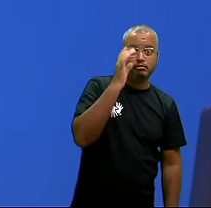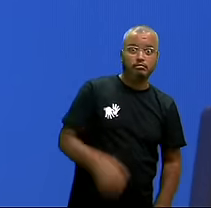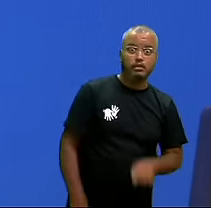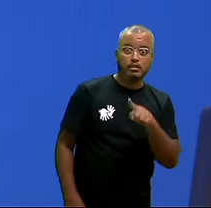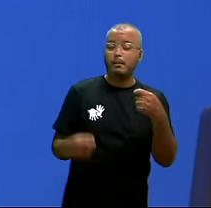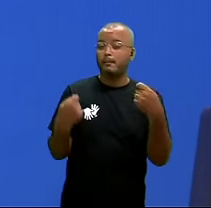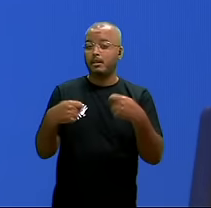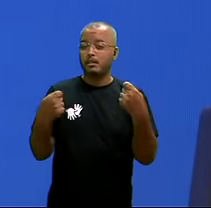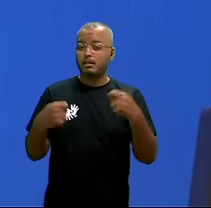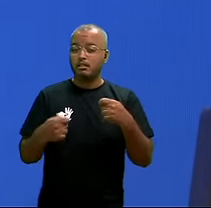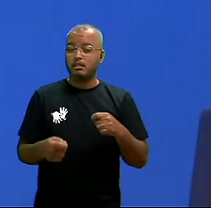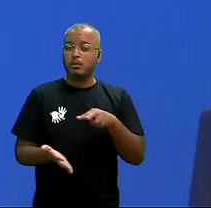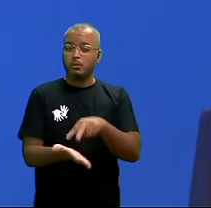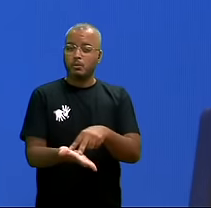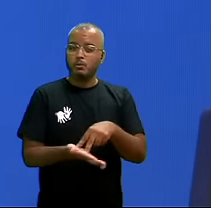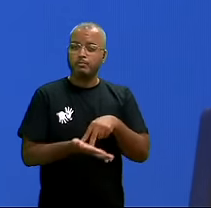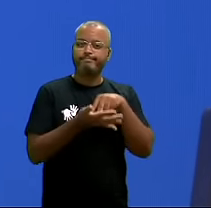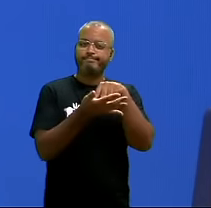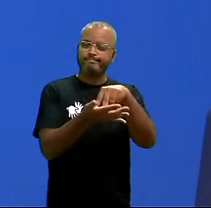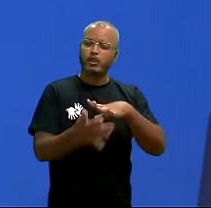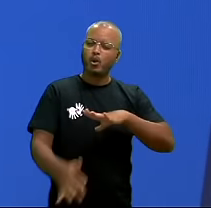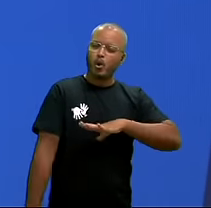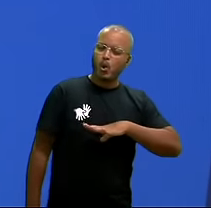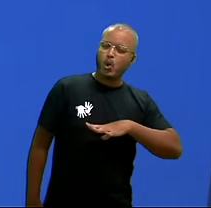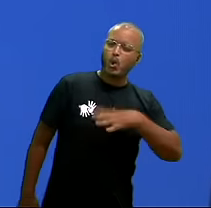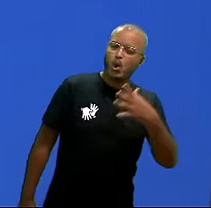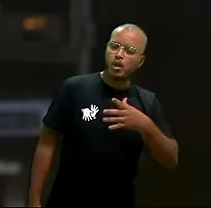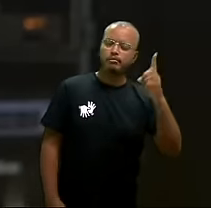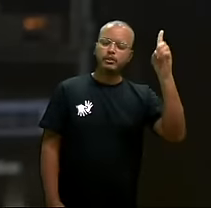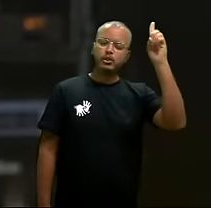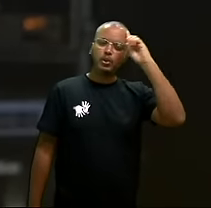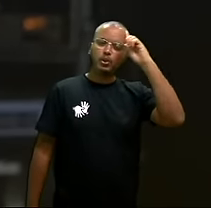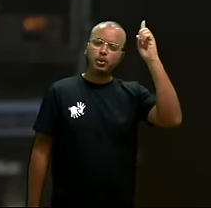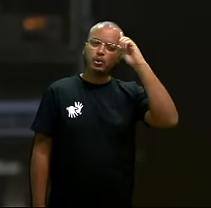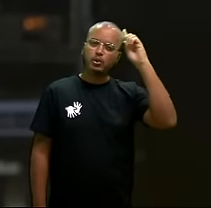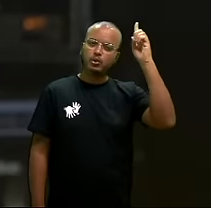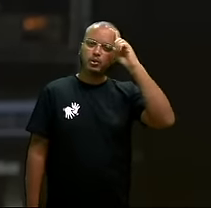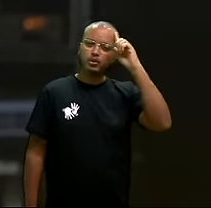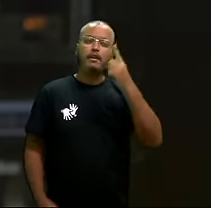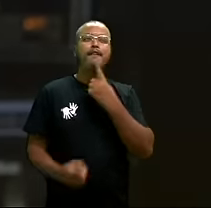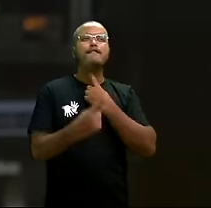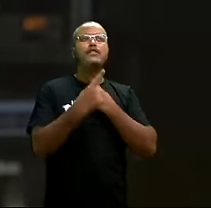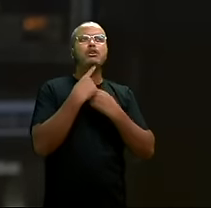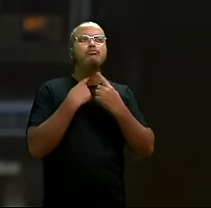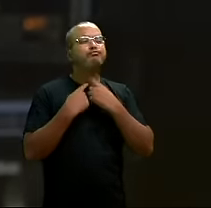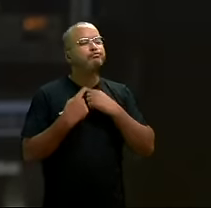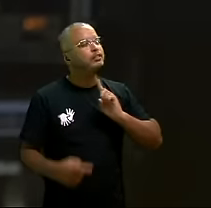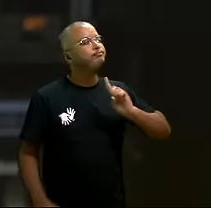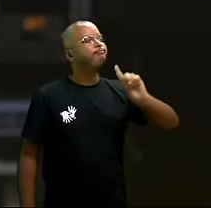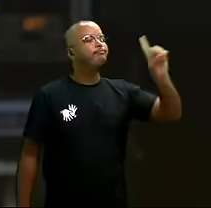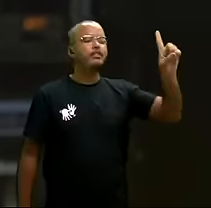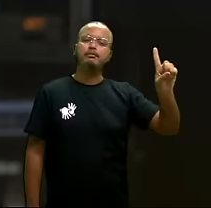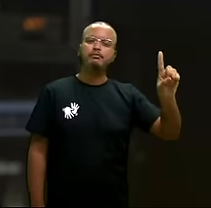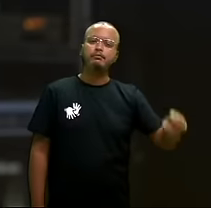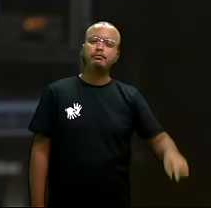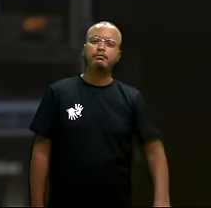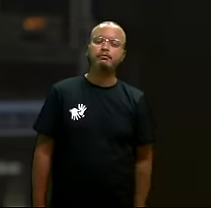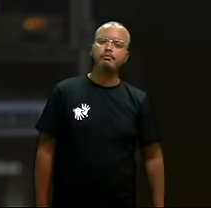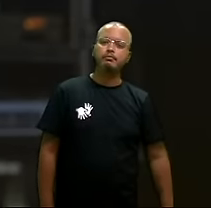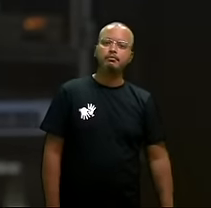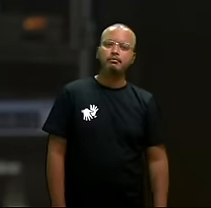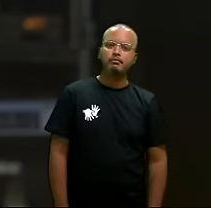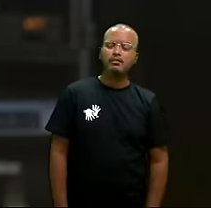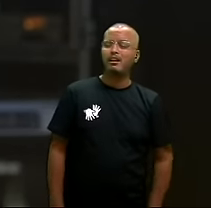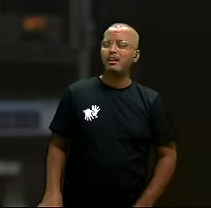se levantar com coragem todo dia para cumprir a vontade de Deus, deixar essa mediocridade de